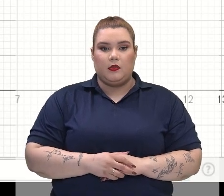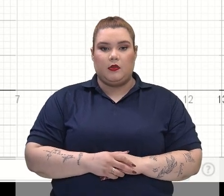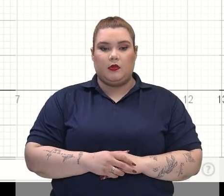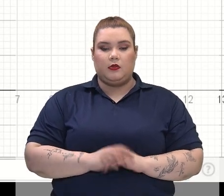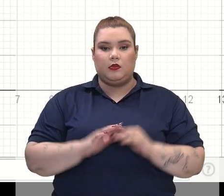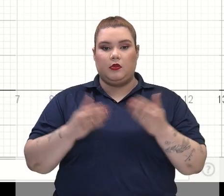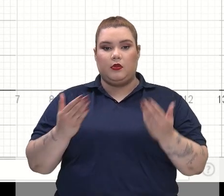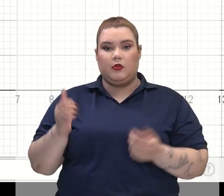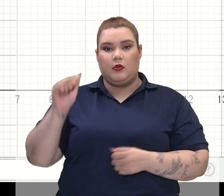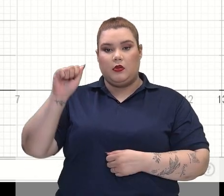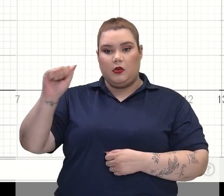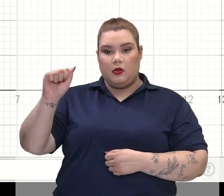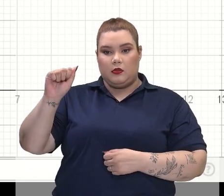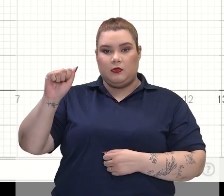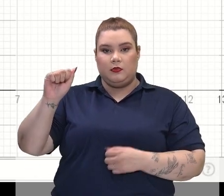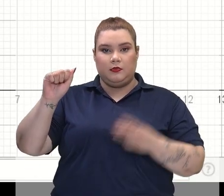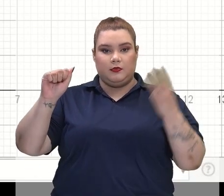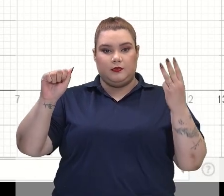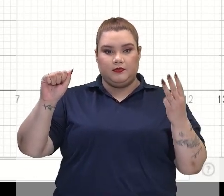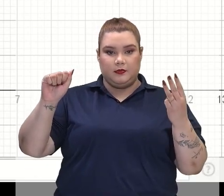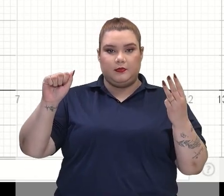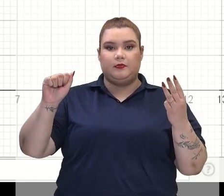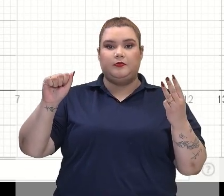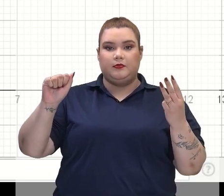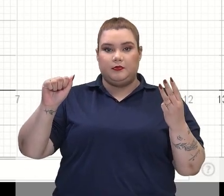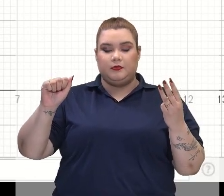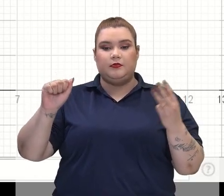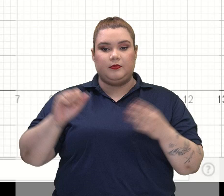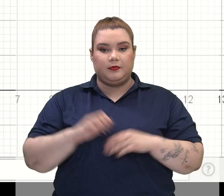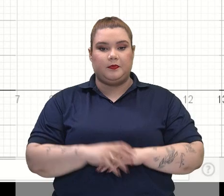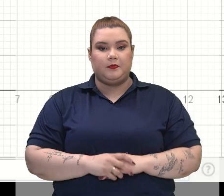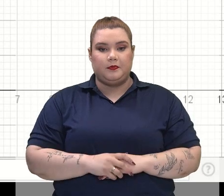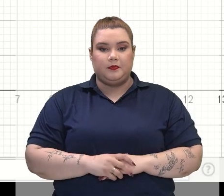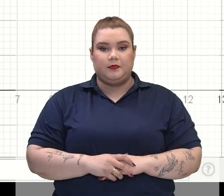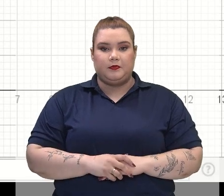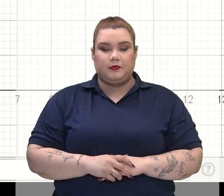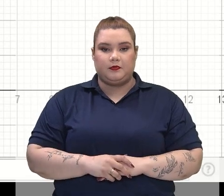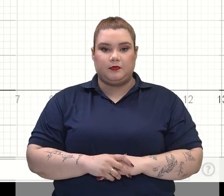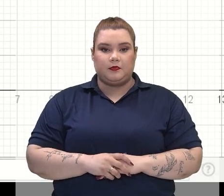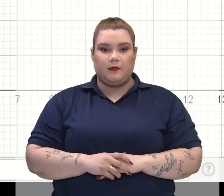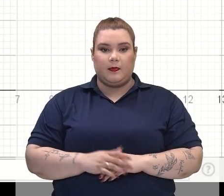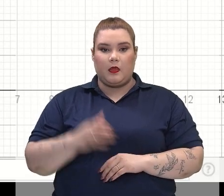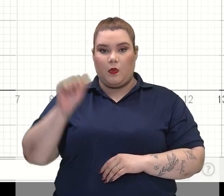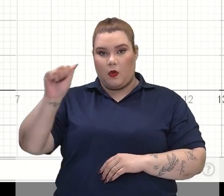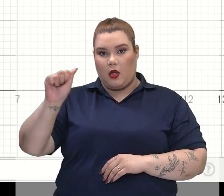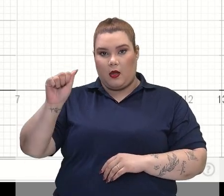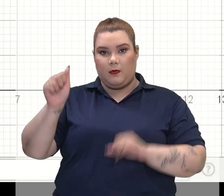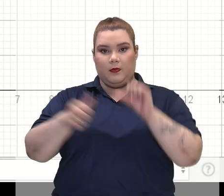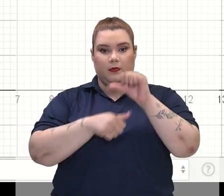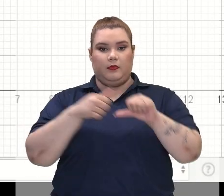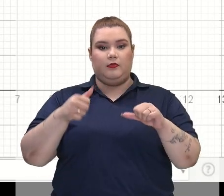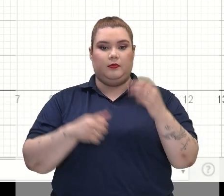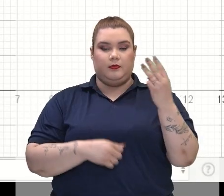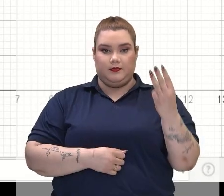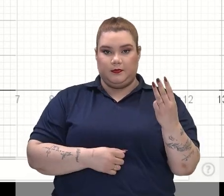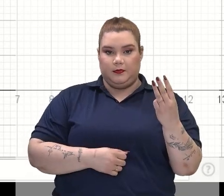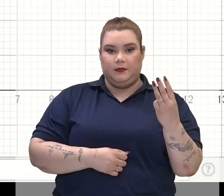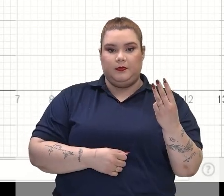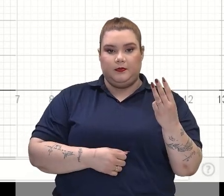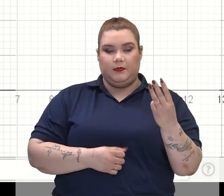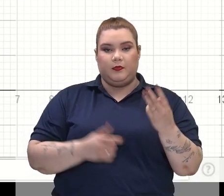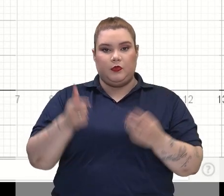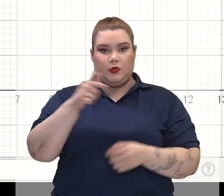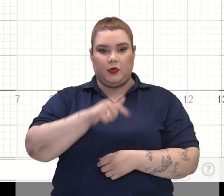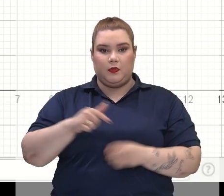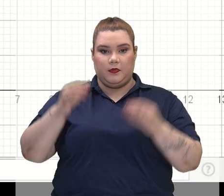O A vale 3, certo? Então, onde tinha um A, ficou o 3. Aí a gente